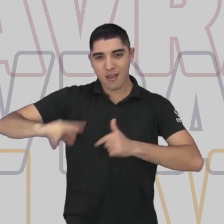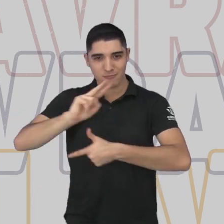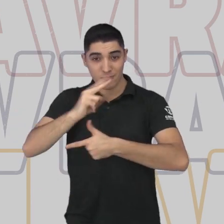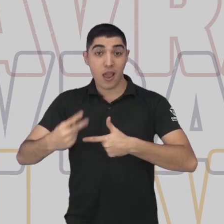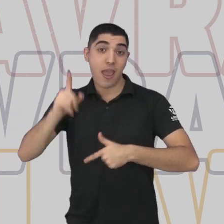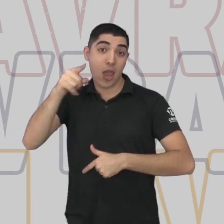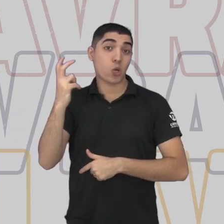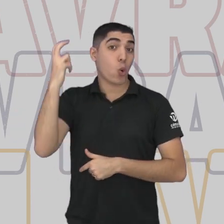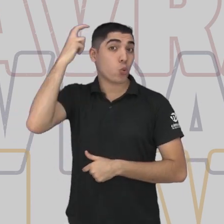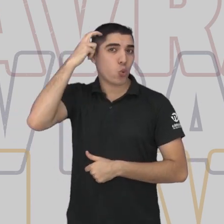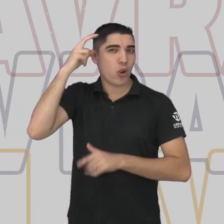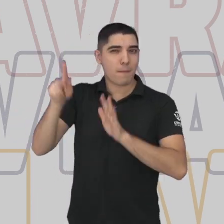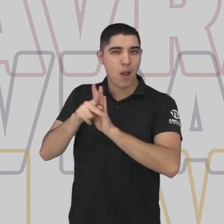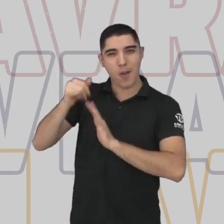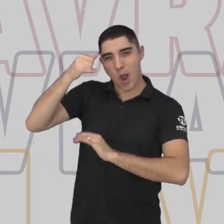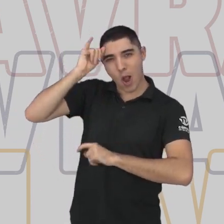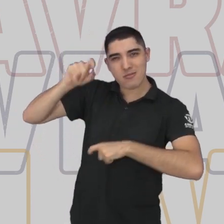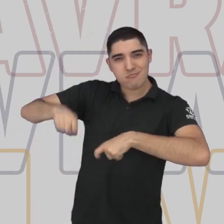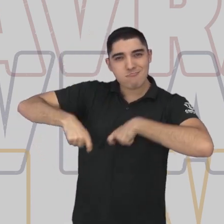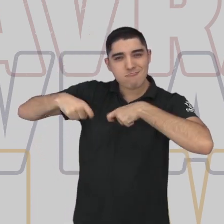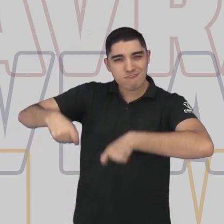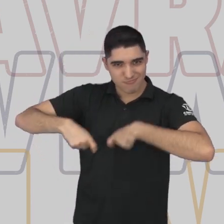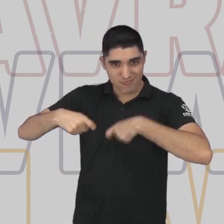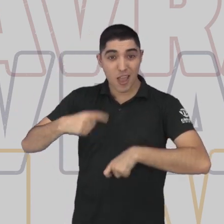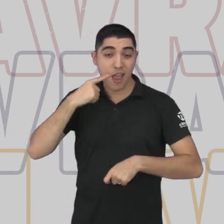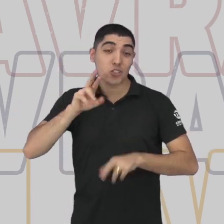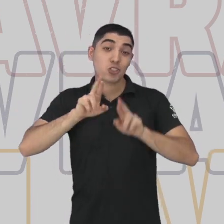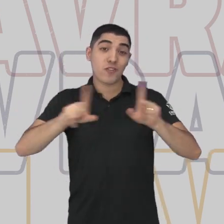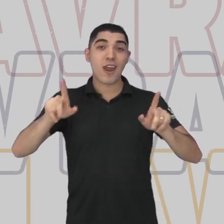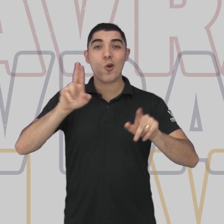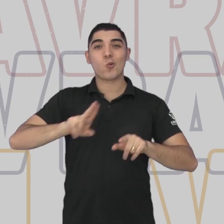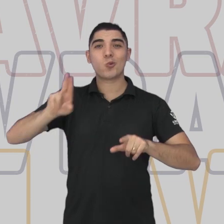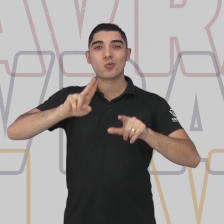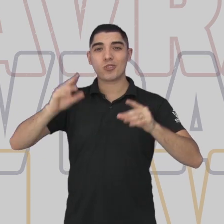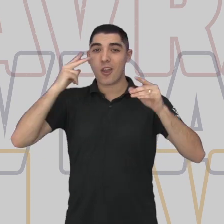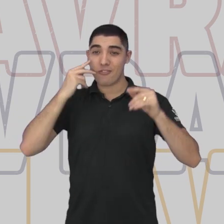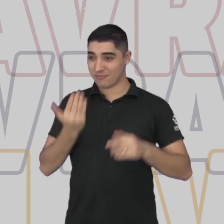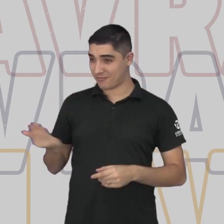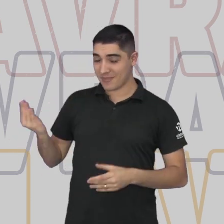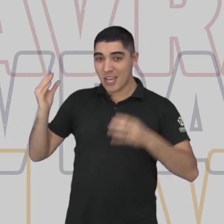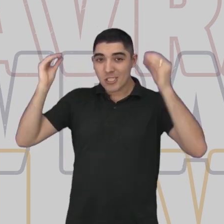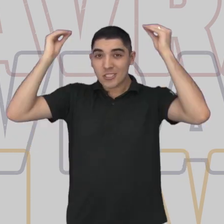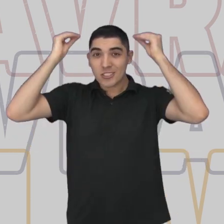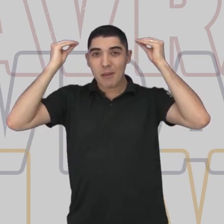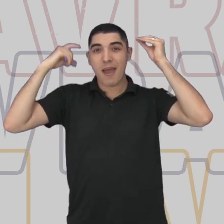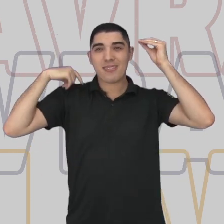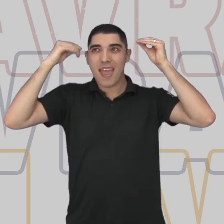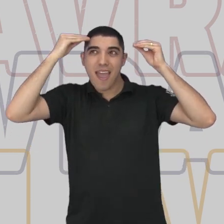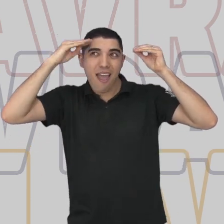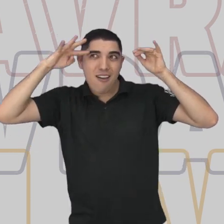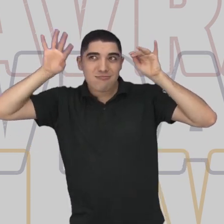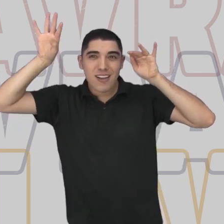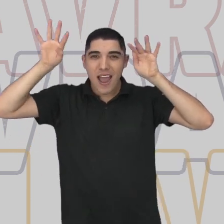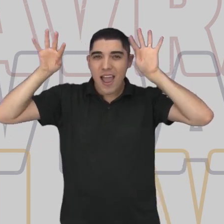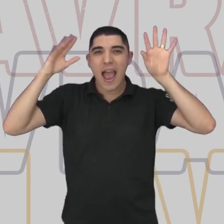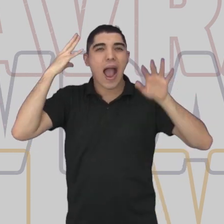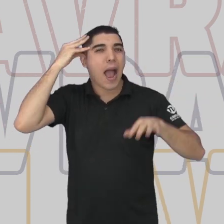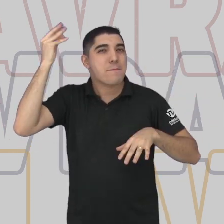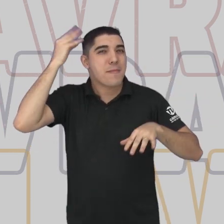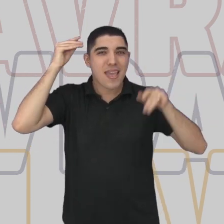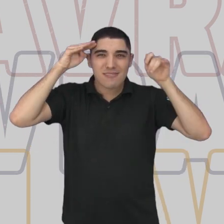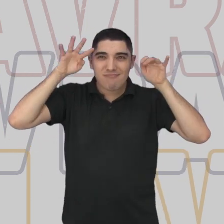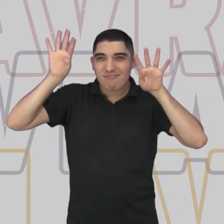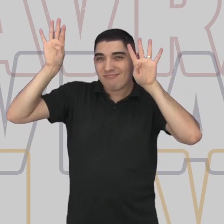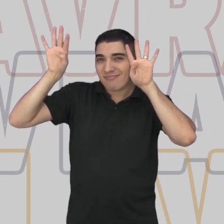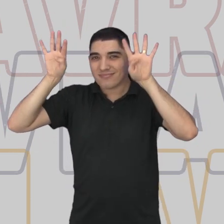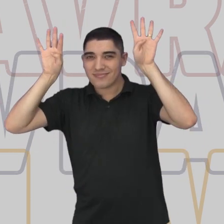que é a cultura caipira, e mais de uma forma diferente, que seria o chapéu com os cabelinhos, né? Então,